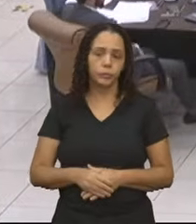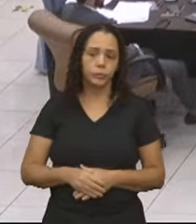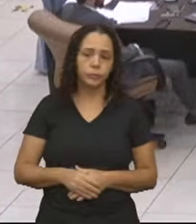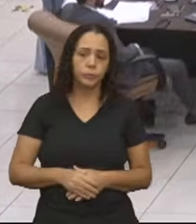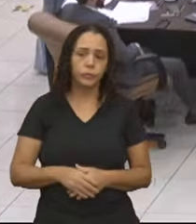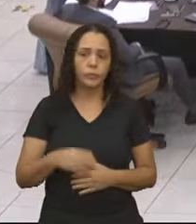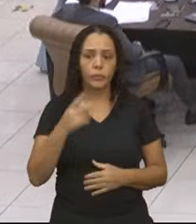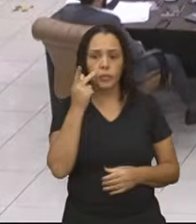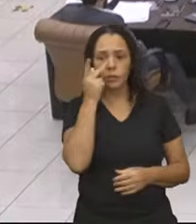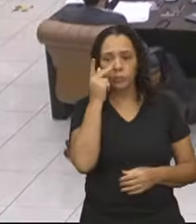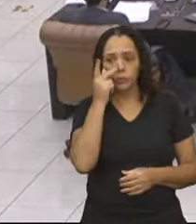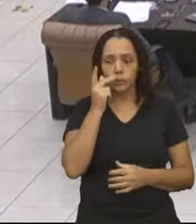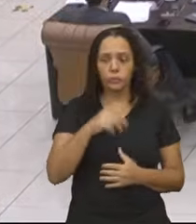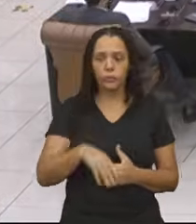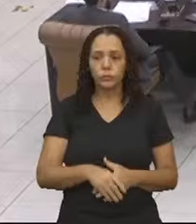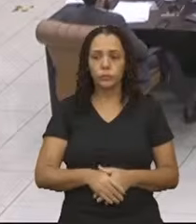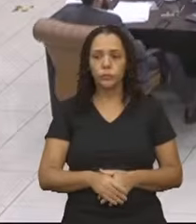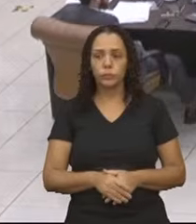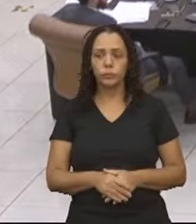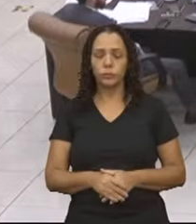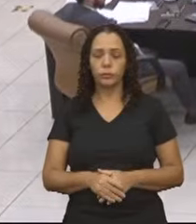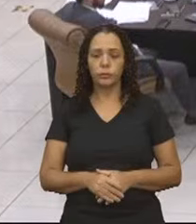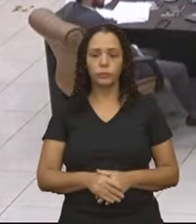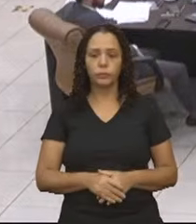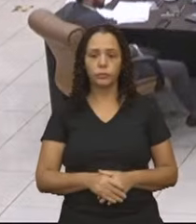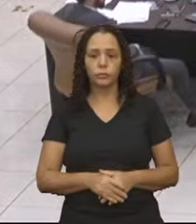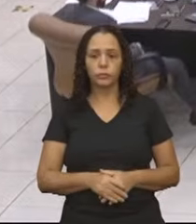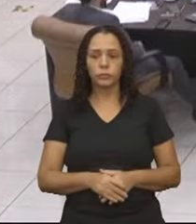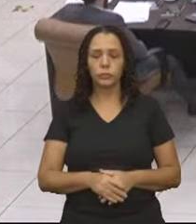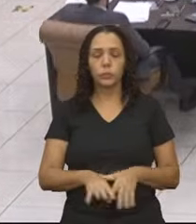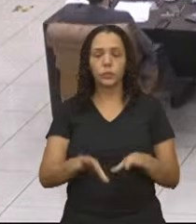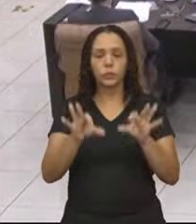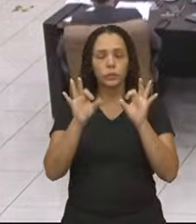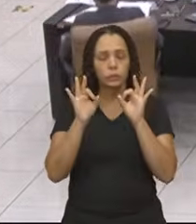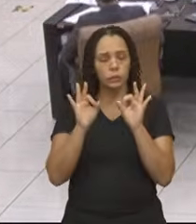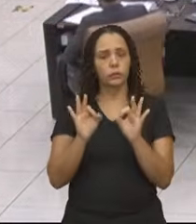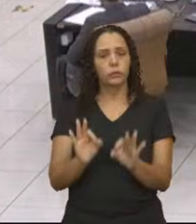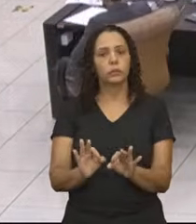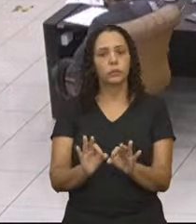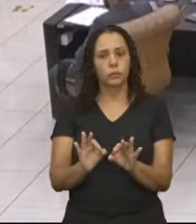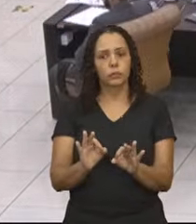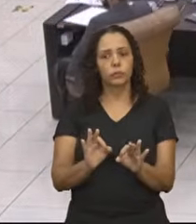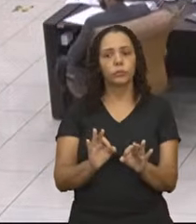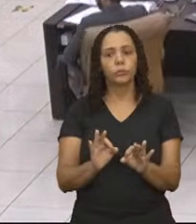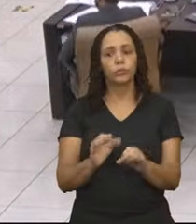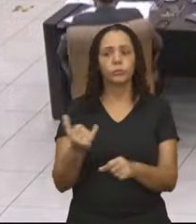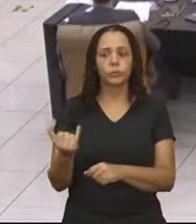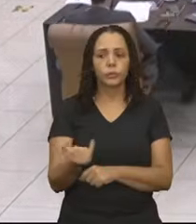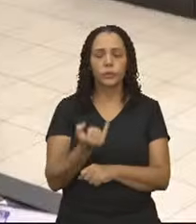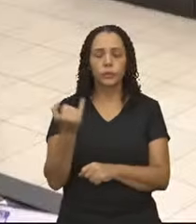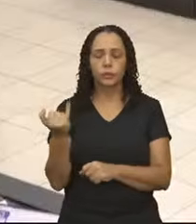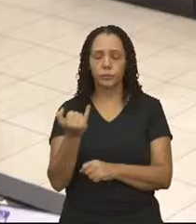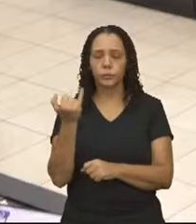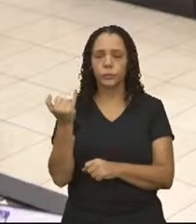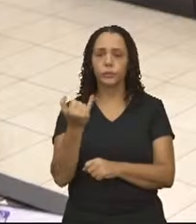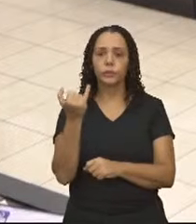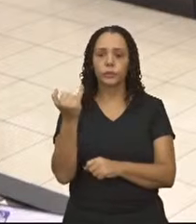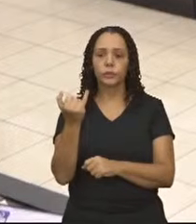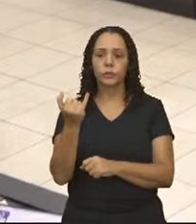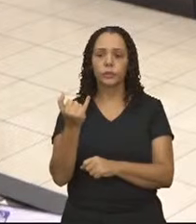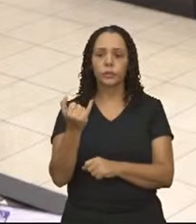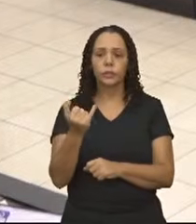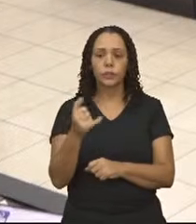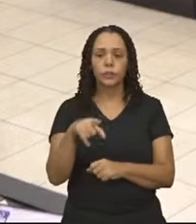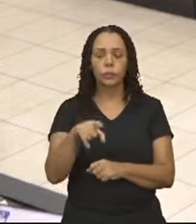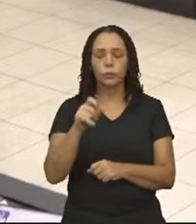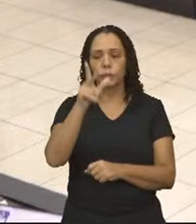Paulinho Scontoles. Com certeza, senhor presidente, é importante, né? O